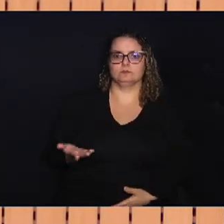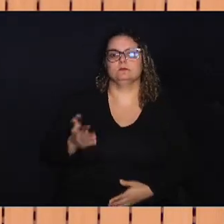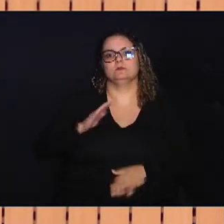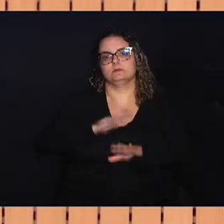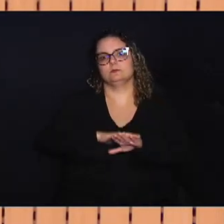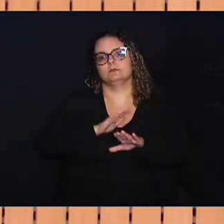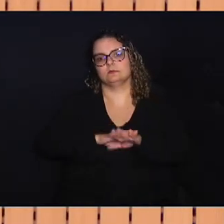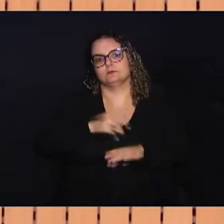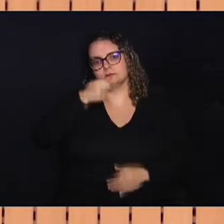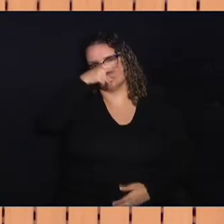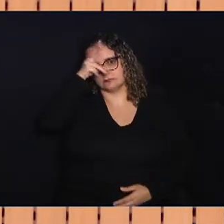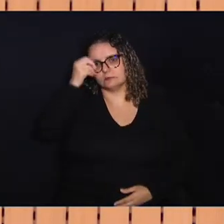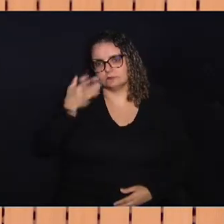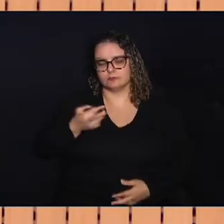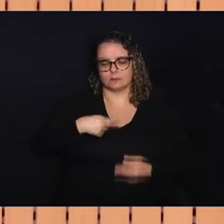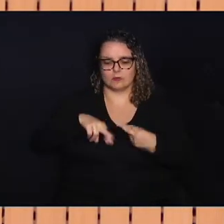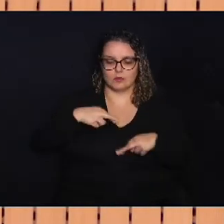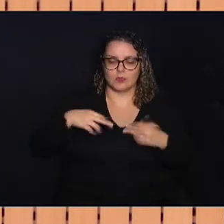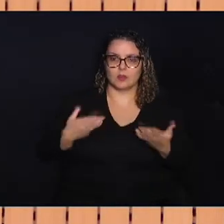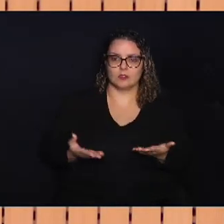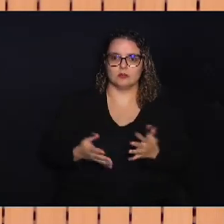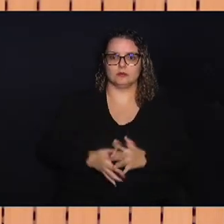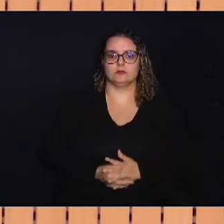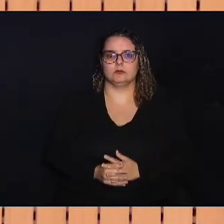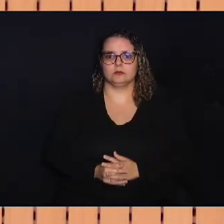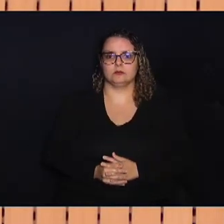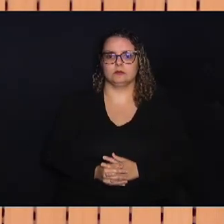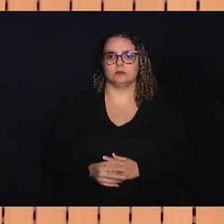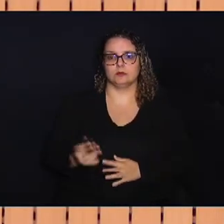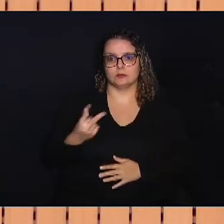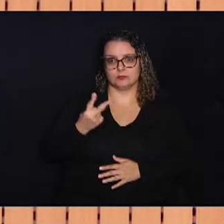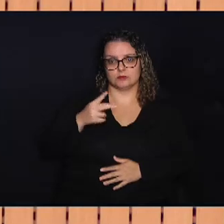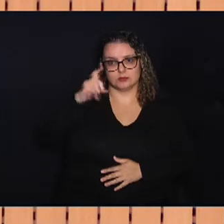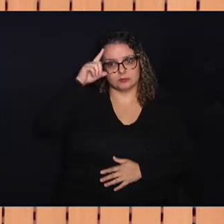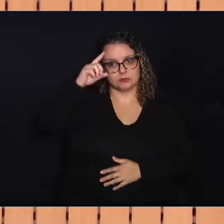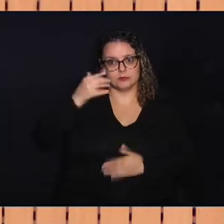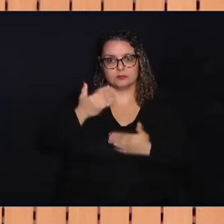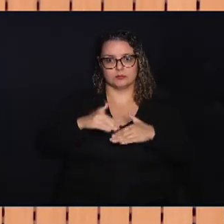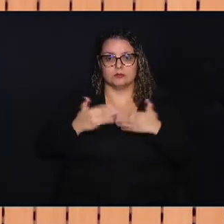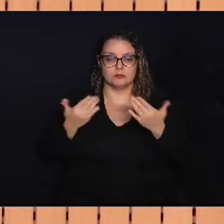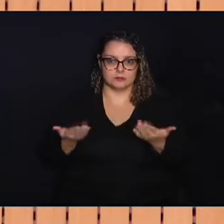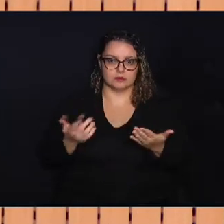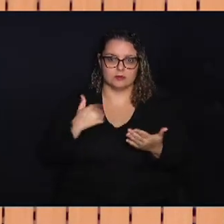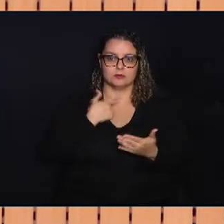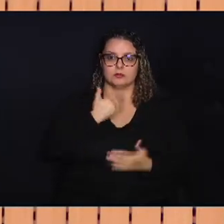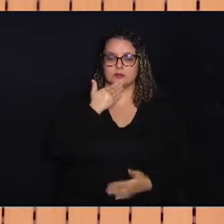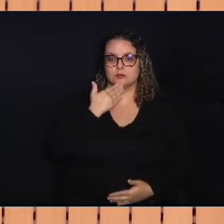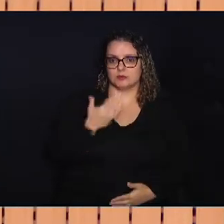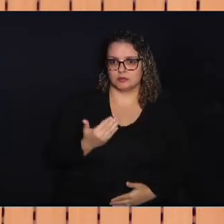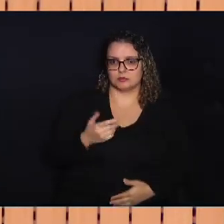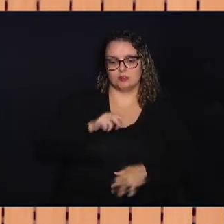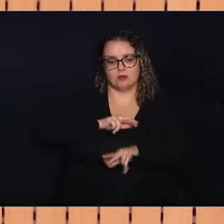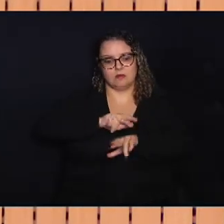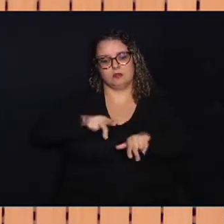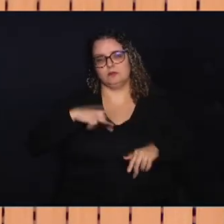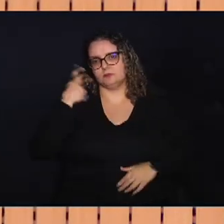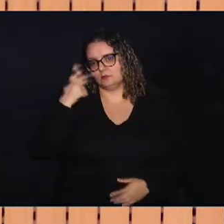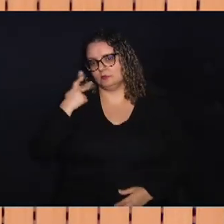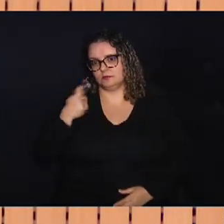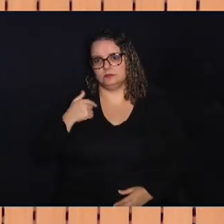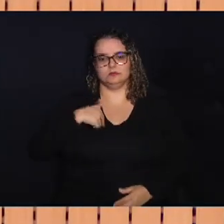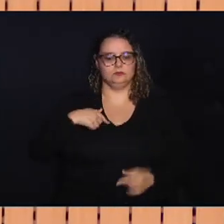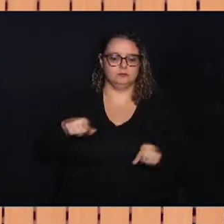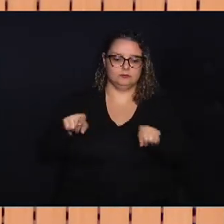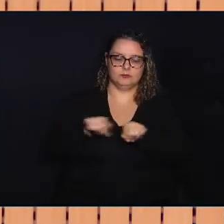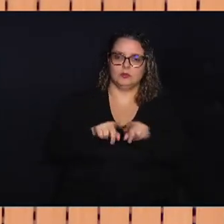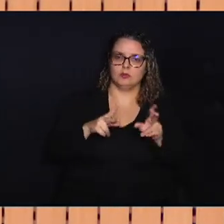parte do prefeito em relação ao segundo dia de prova. Então, fica aqui o nosso apelo, vários vereadores, eu também